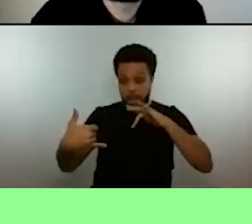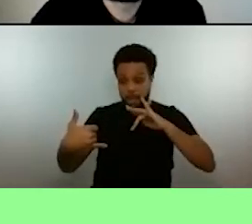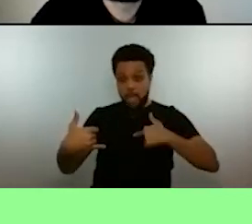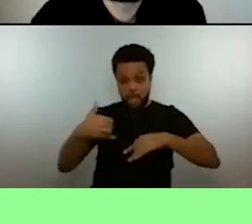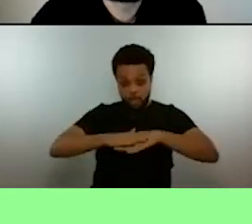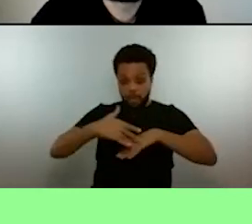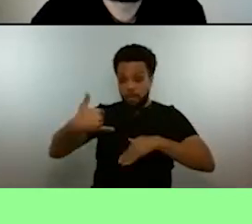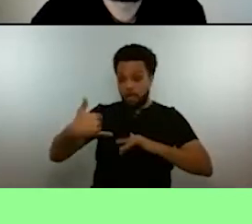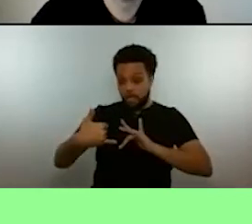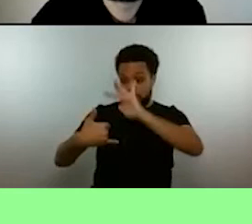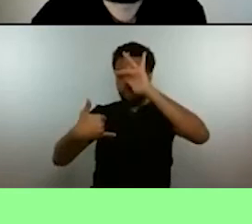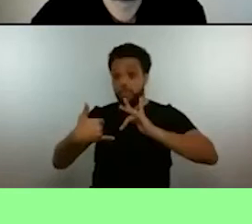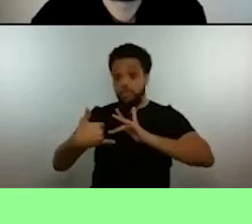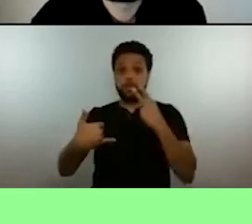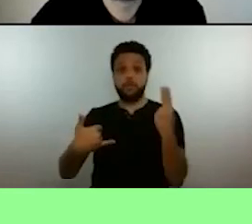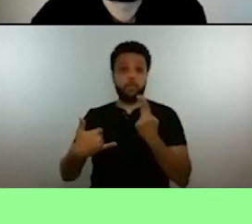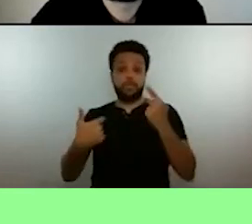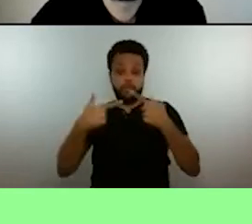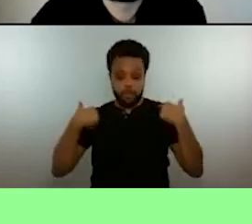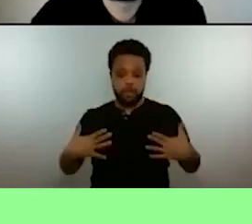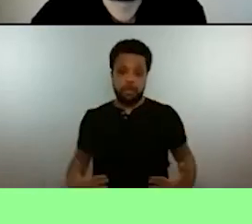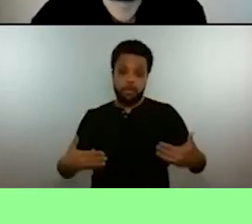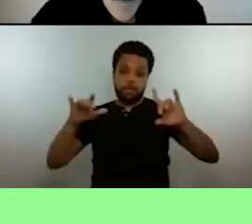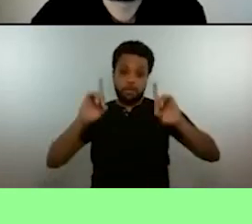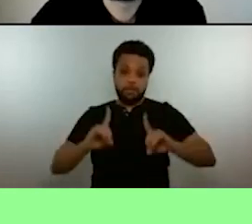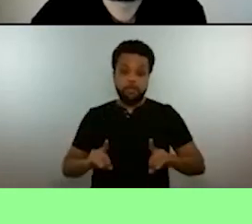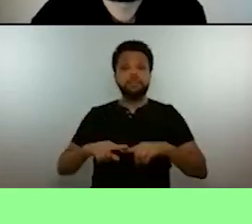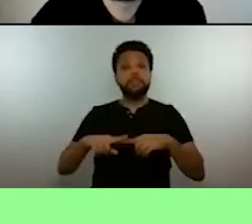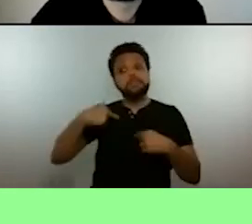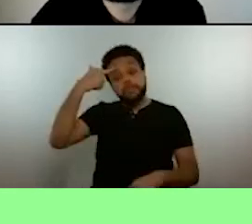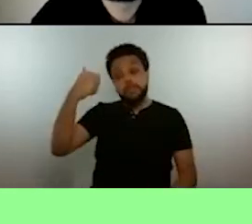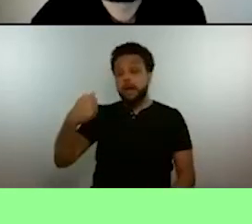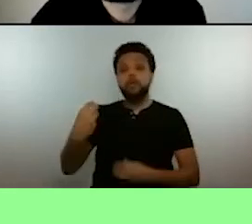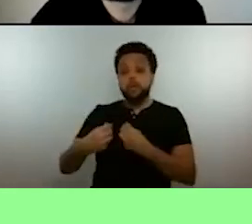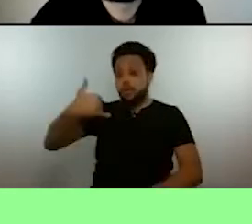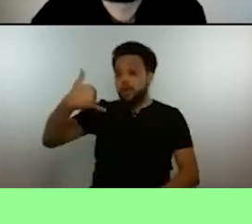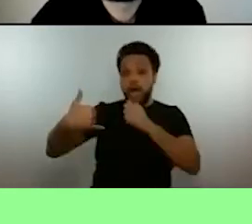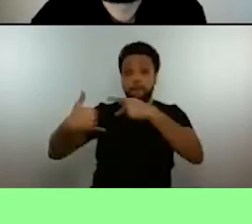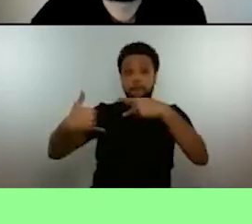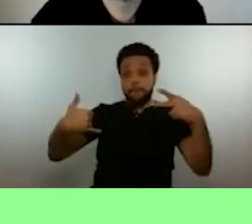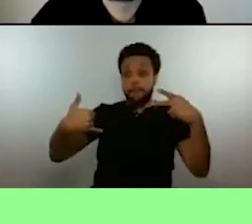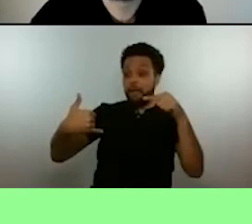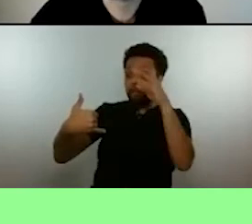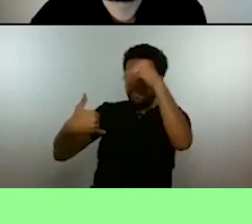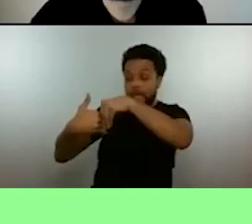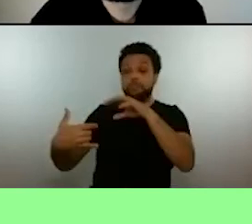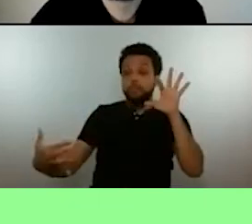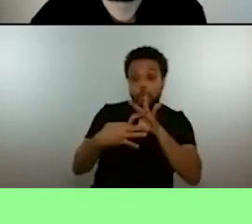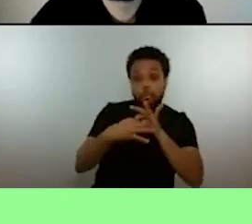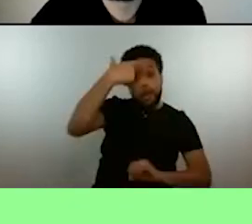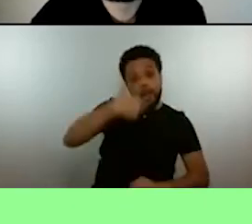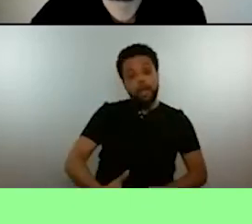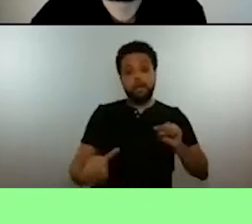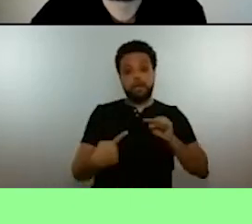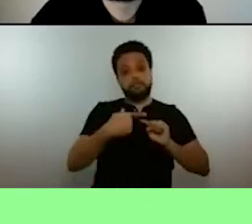vai criar esse aplicativo para ela usar? Então, é isso também, que quer dizer robusto.